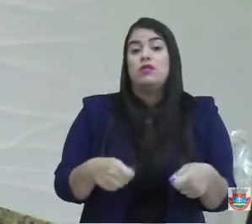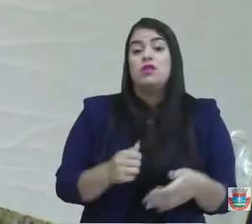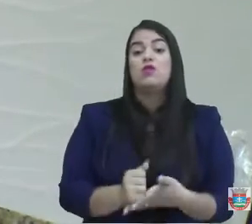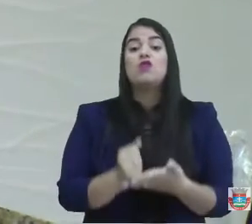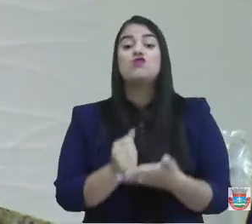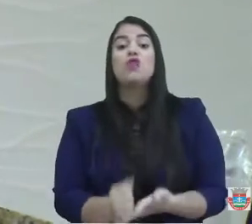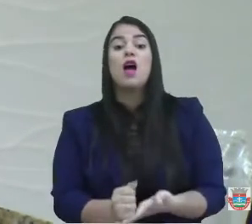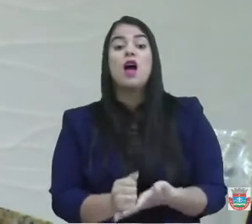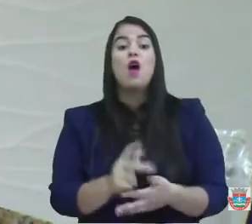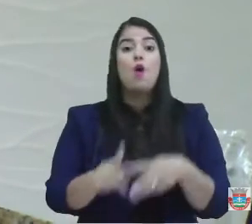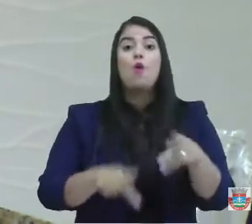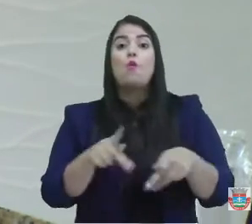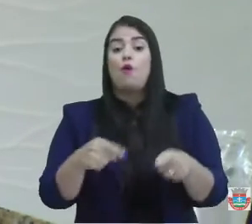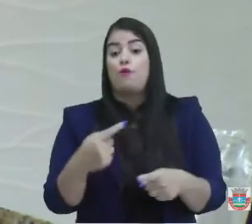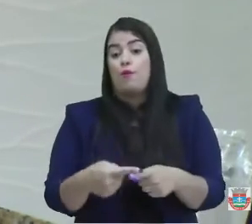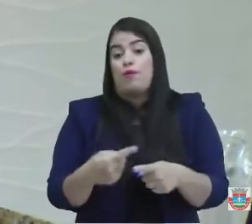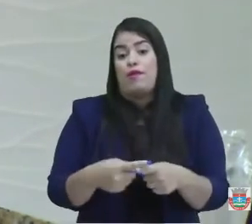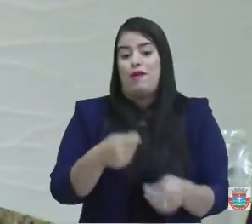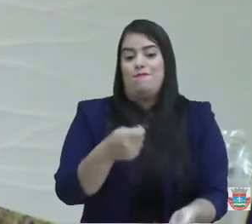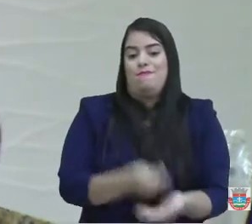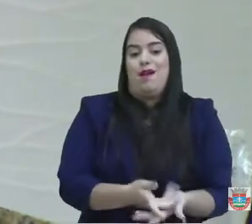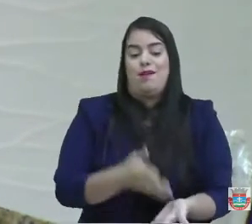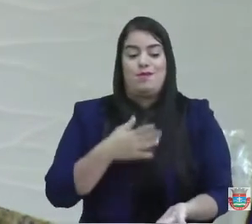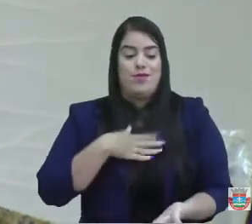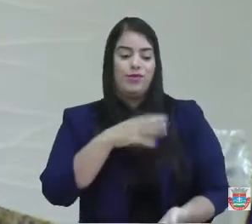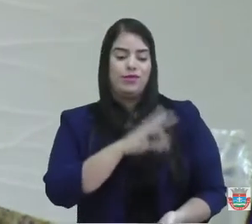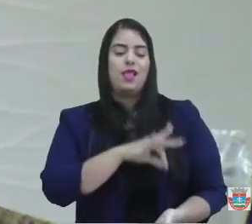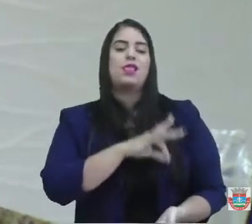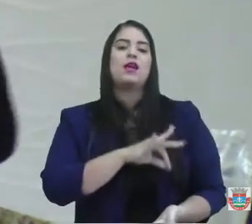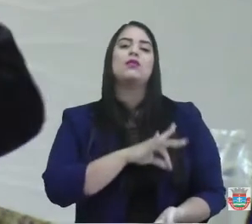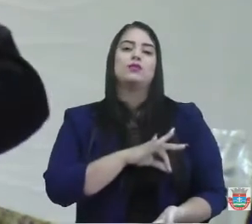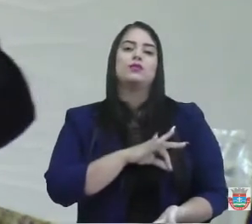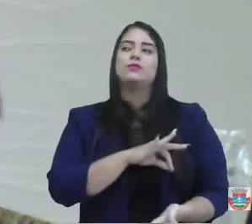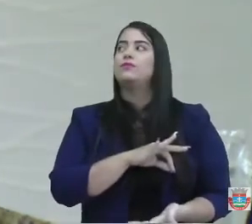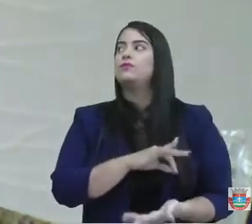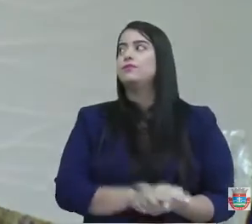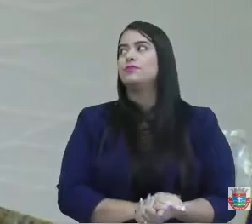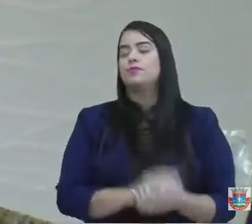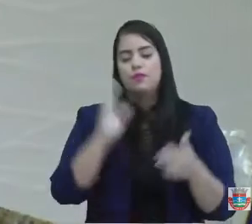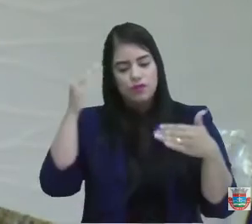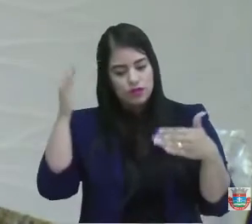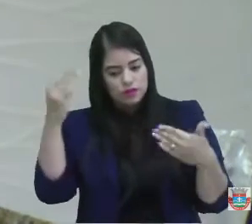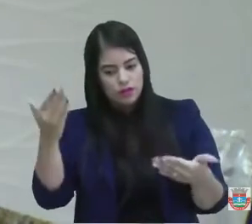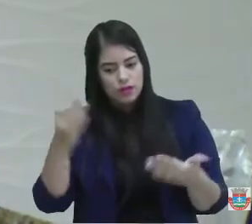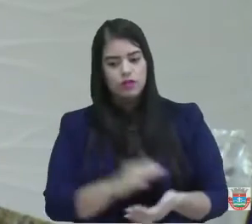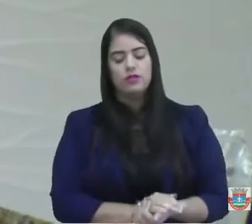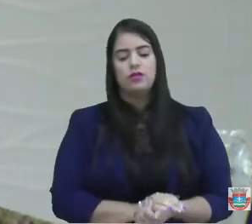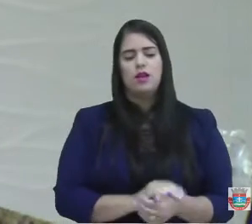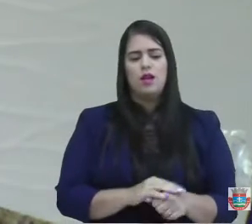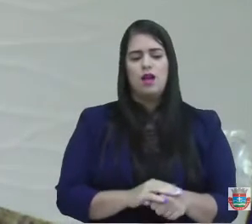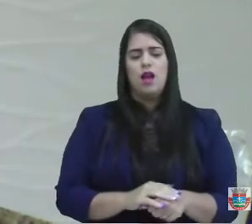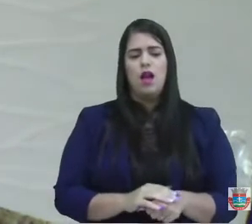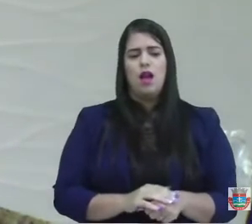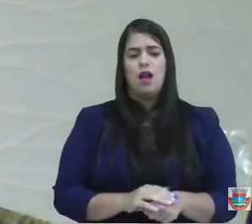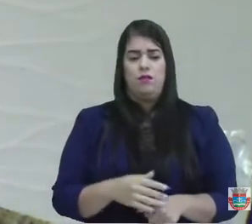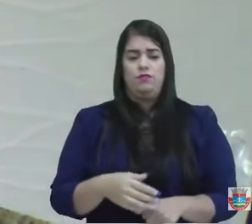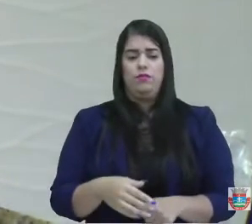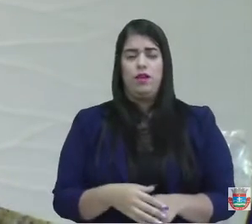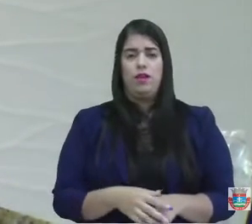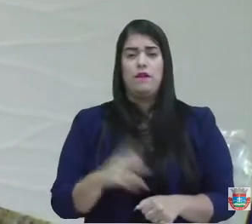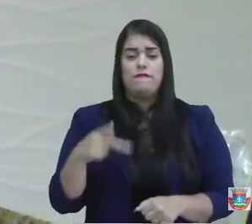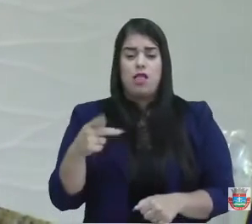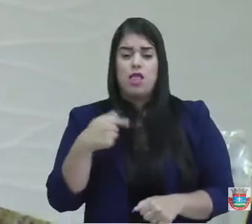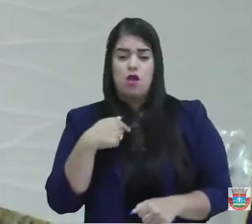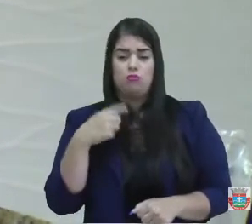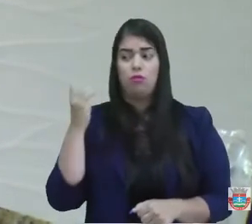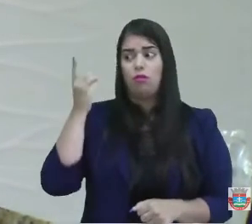que me paga meu salário, que é vocês, o povo. Aqui eu vou estar sempre lá do povo, Vossa Excelência. É por isso que ela me chama de chato, de doido. Eu posso